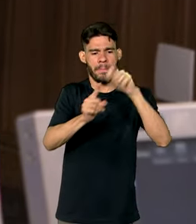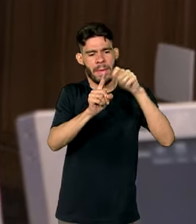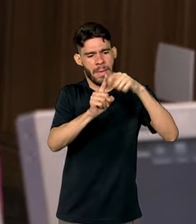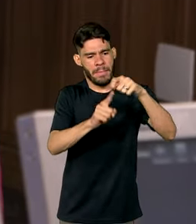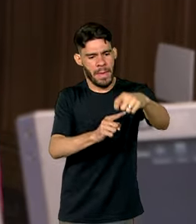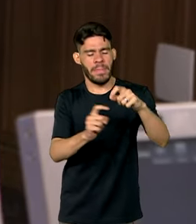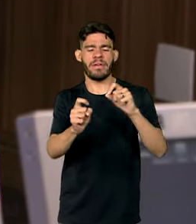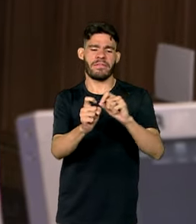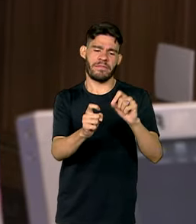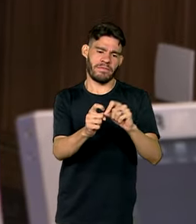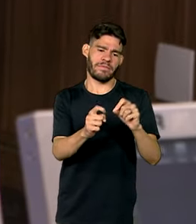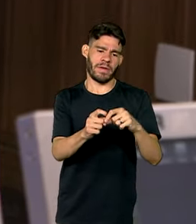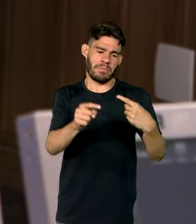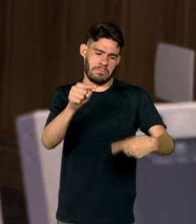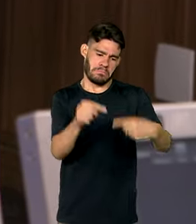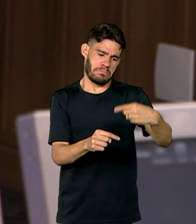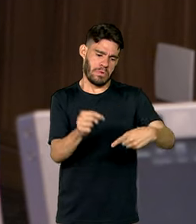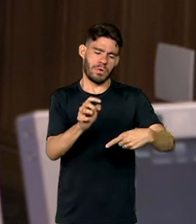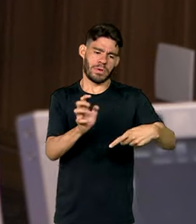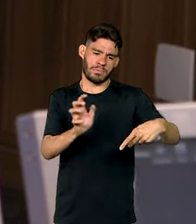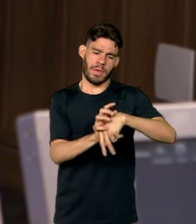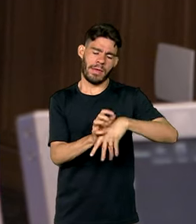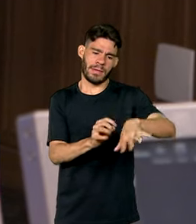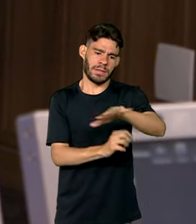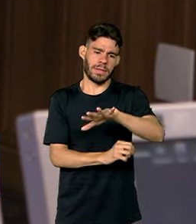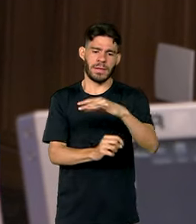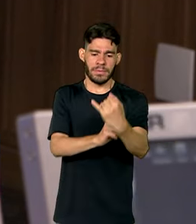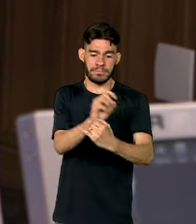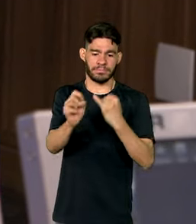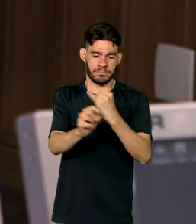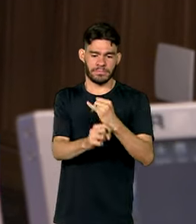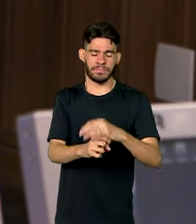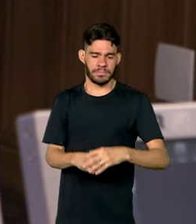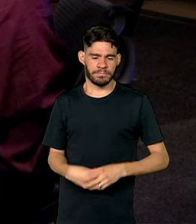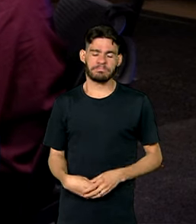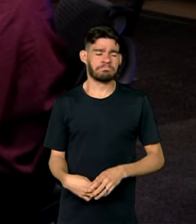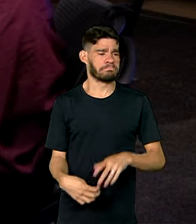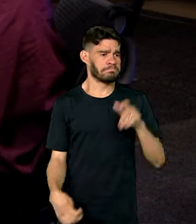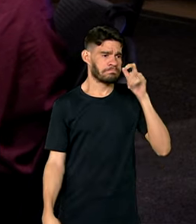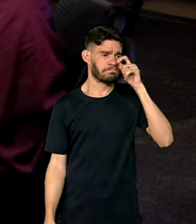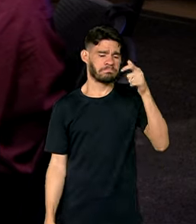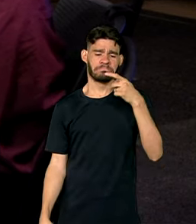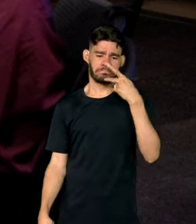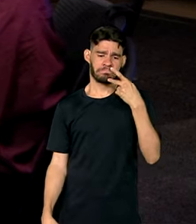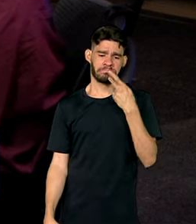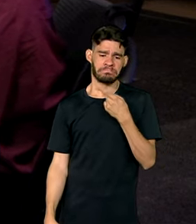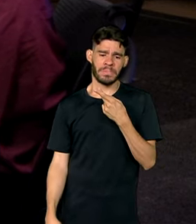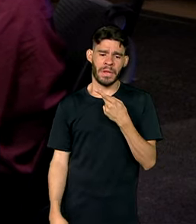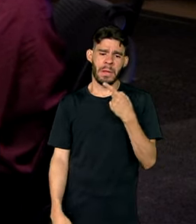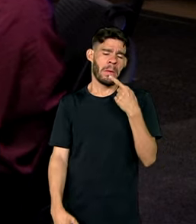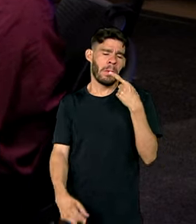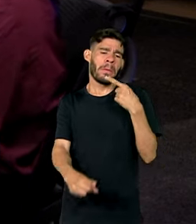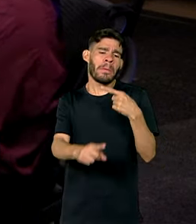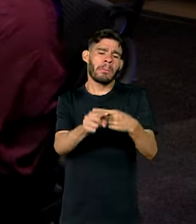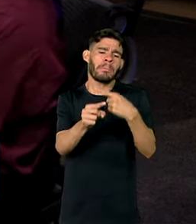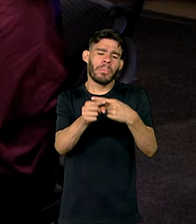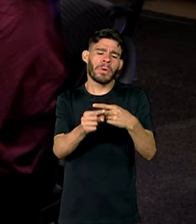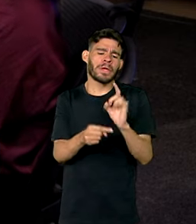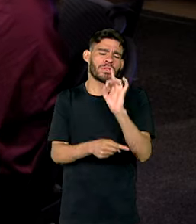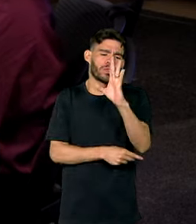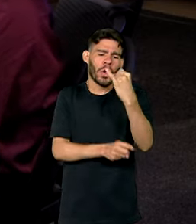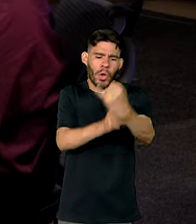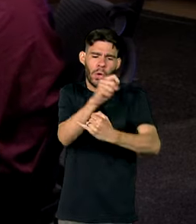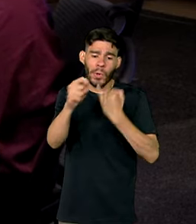vão ser executados em políticas mesmo nos serviços de conectividade interessante isso que a senhora falou porque não é só sobre levar a